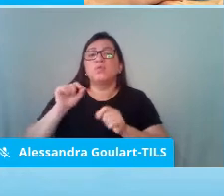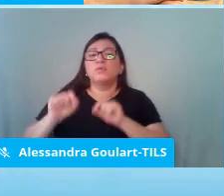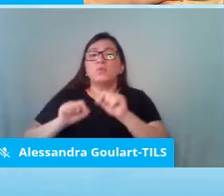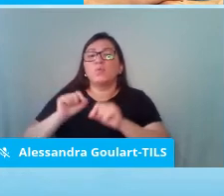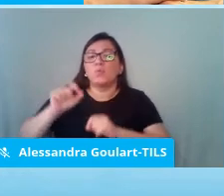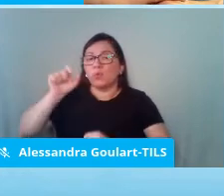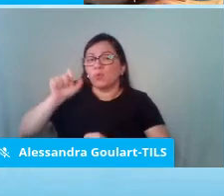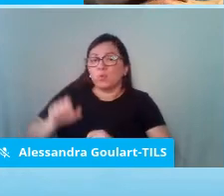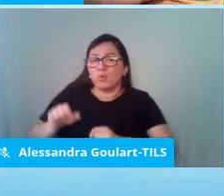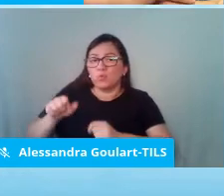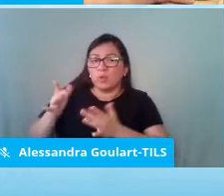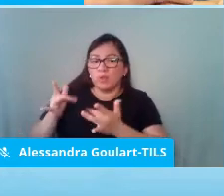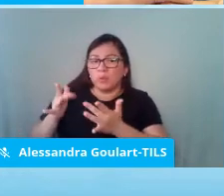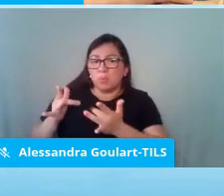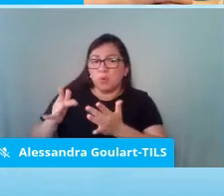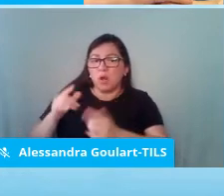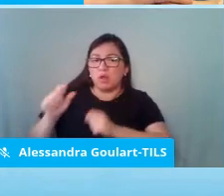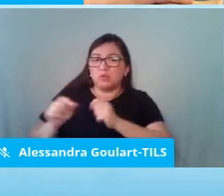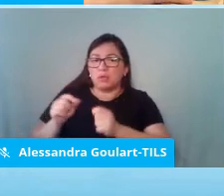na gestação.